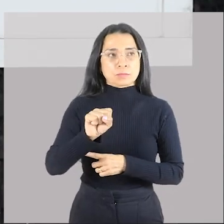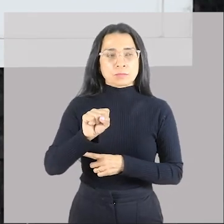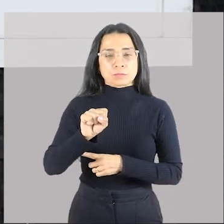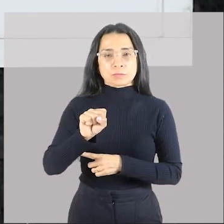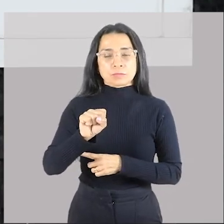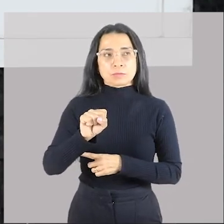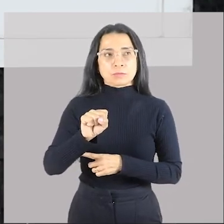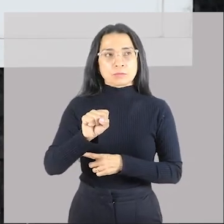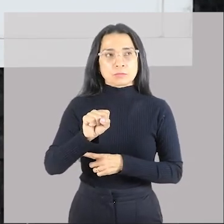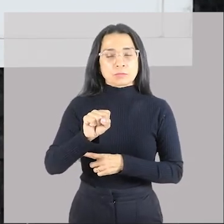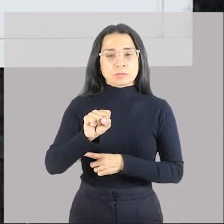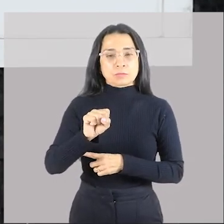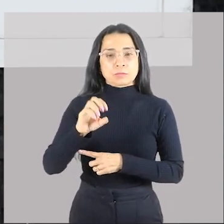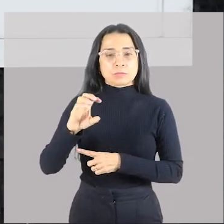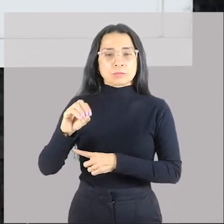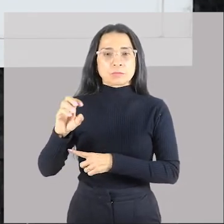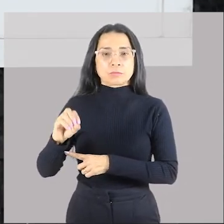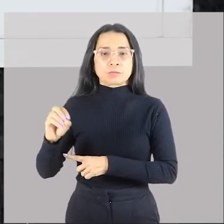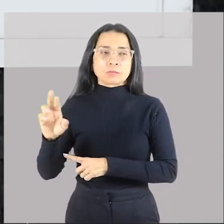R$13.800.